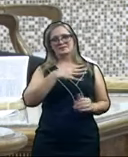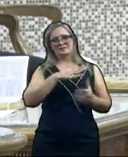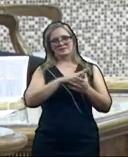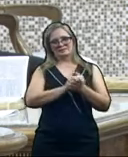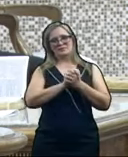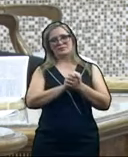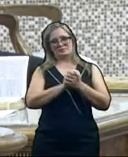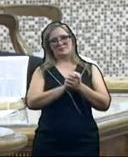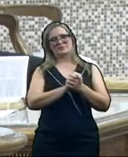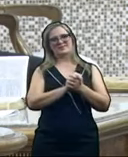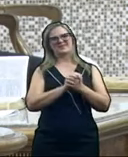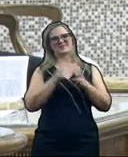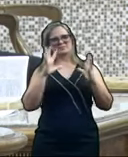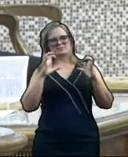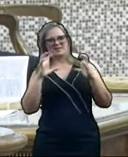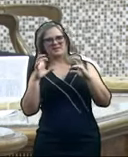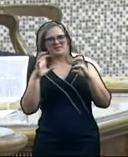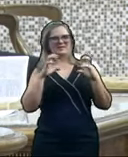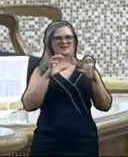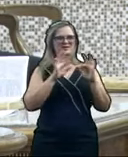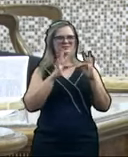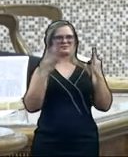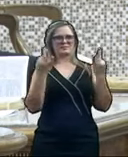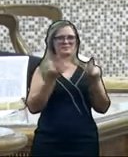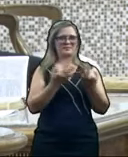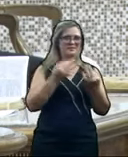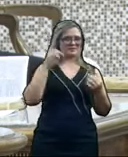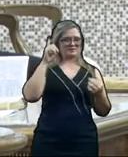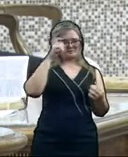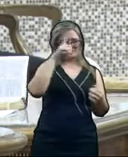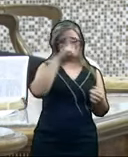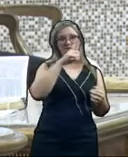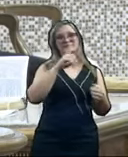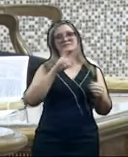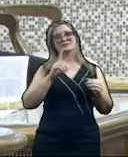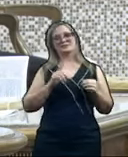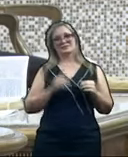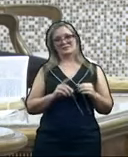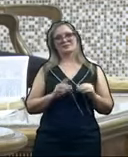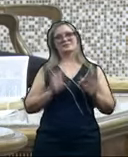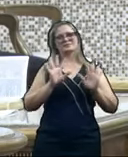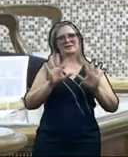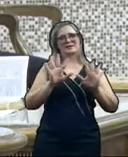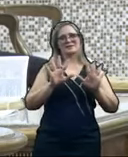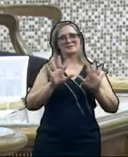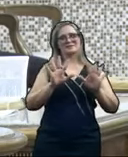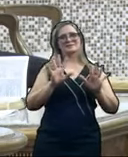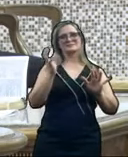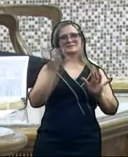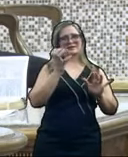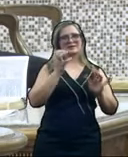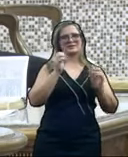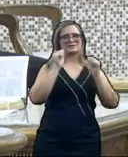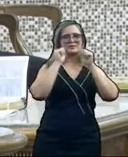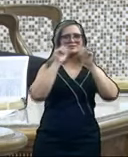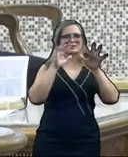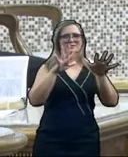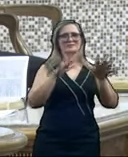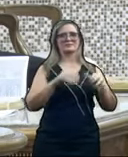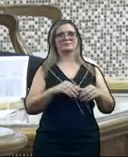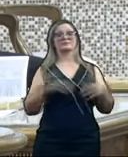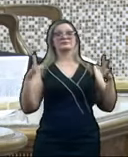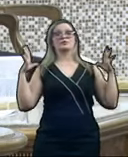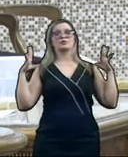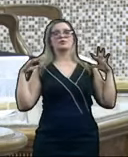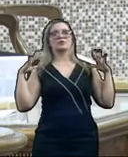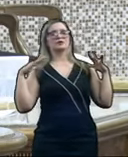intervenção tempos antigos regras antigas E aí então a joia para ele fala assim então tá bom